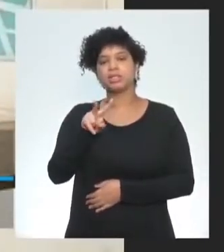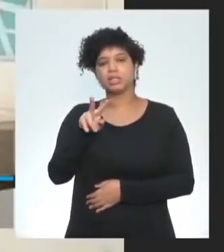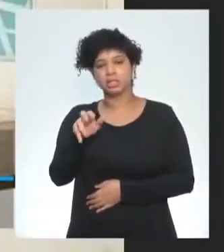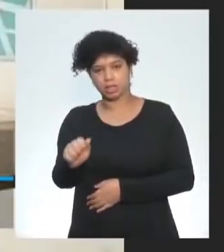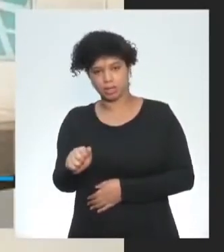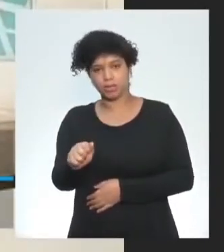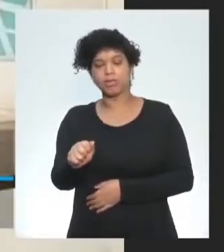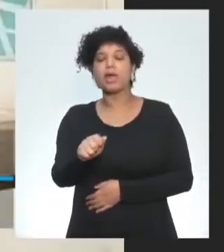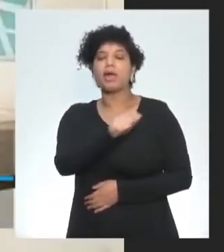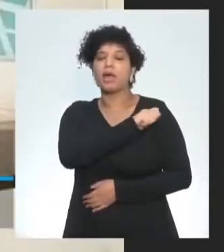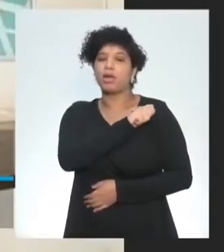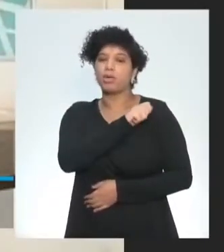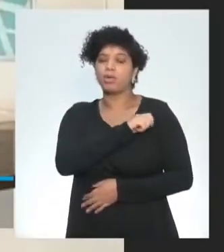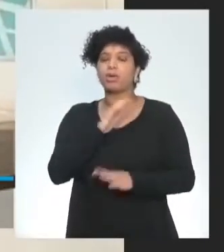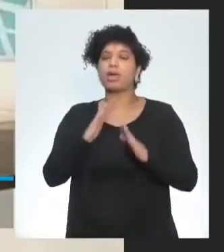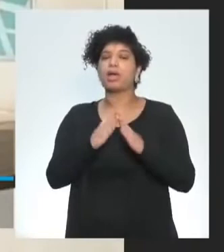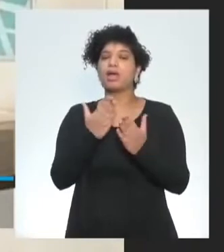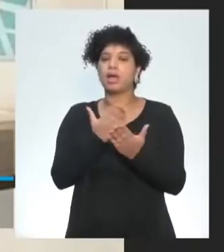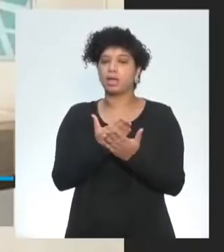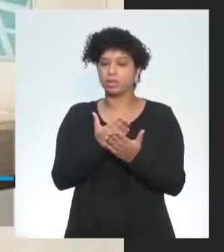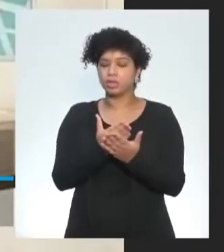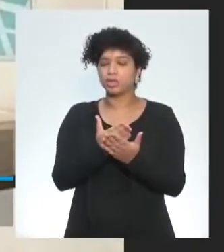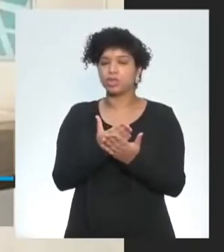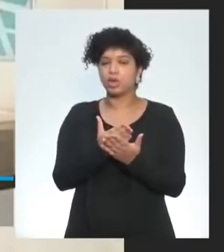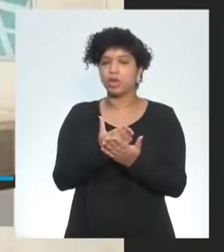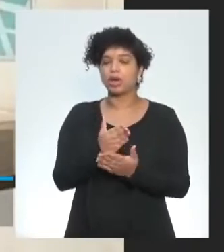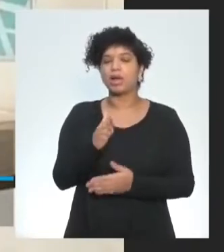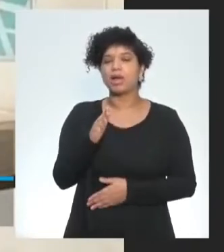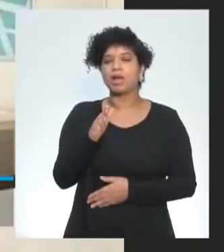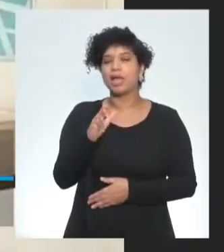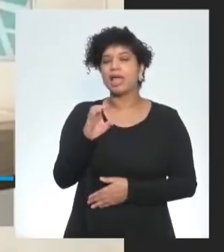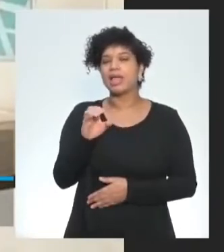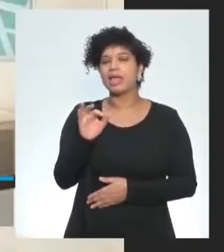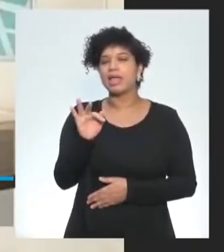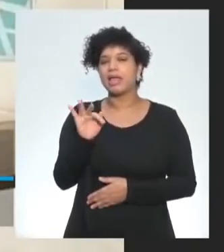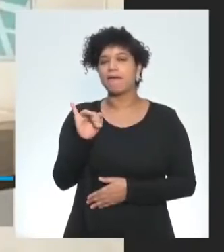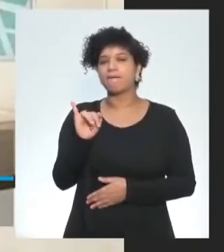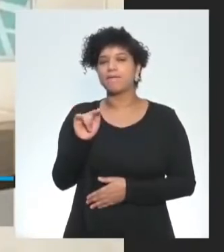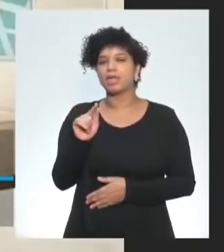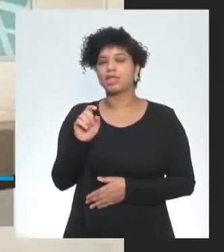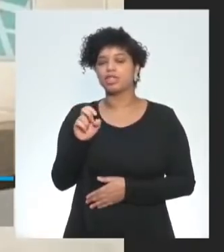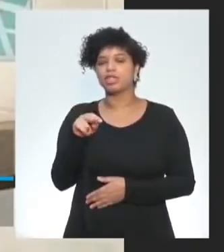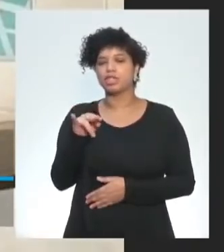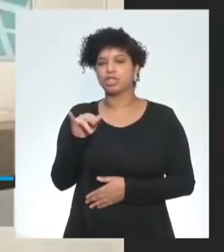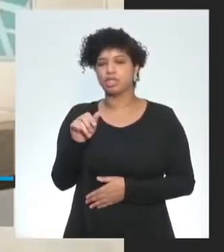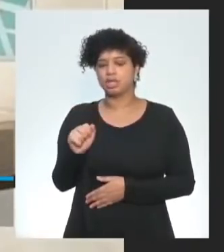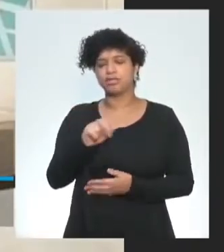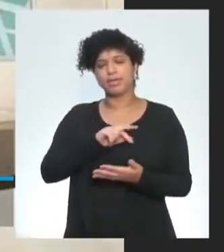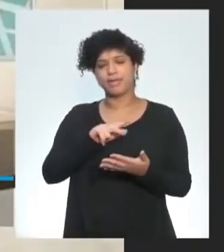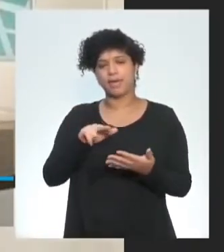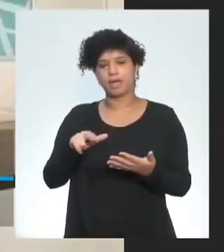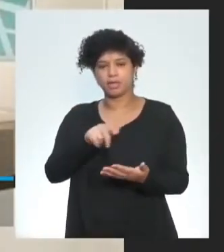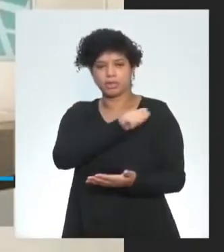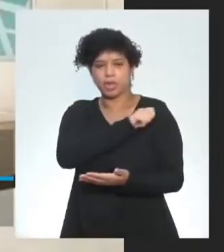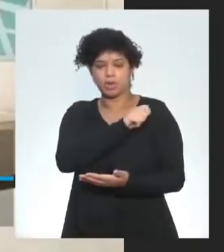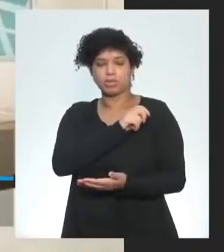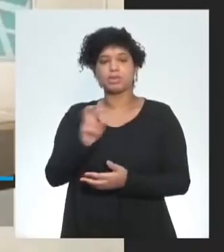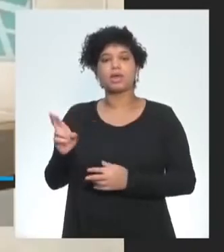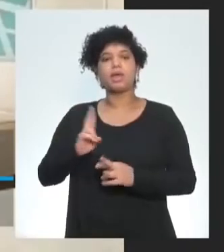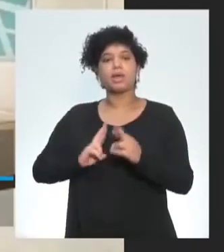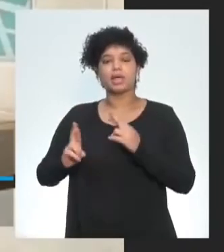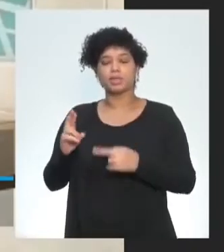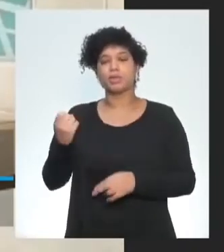escola Efigênia de Bariri, alunos Lucas, Laura, Pietra, Jonathan, Luísa, que deram a